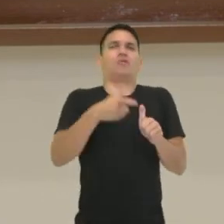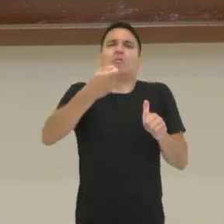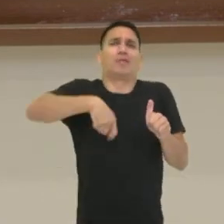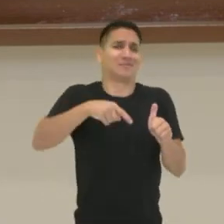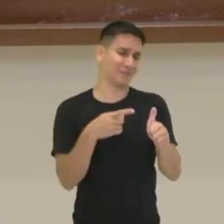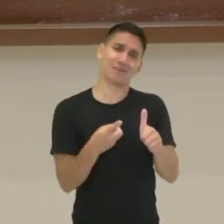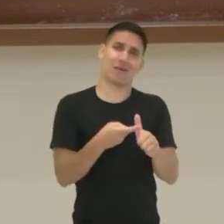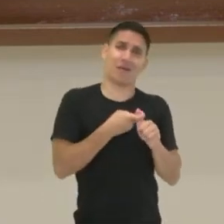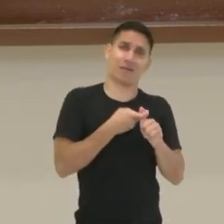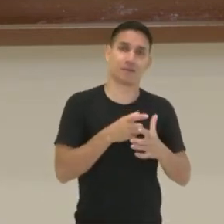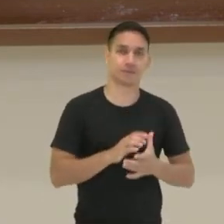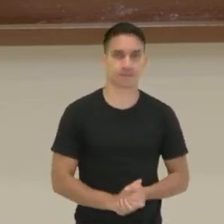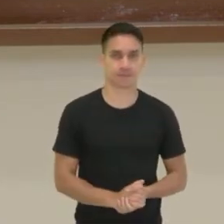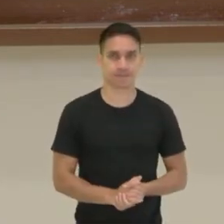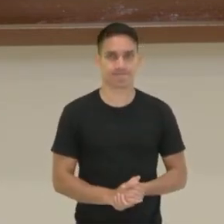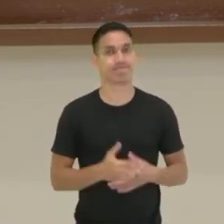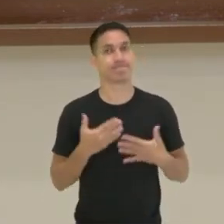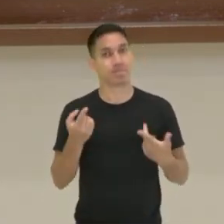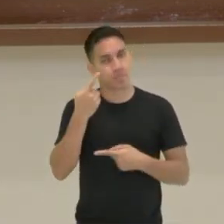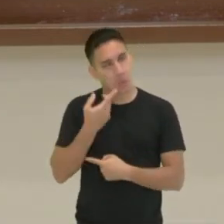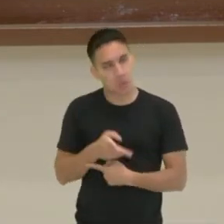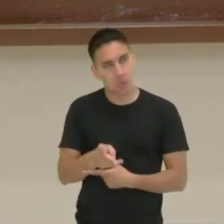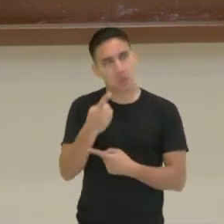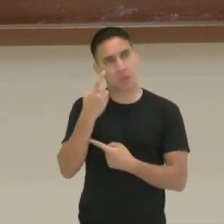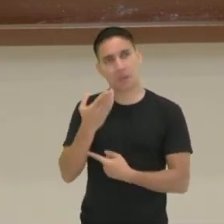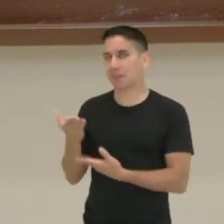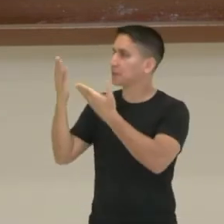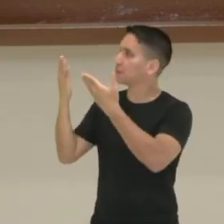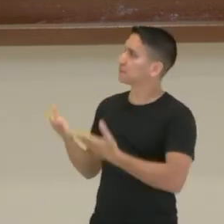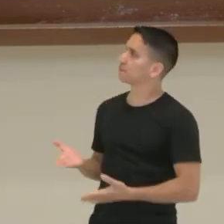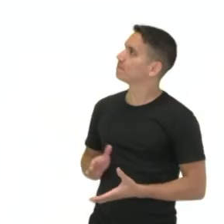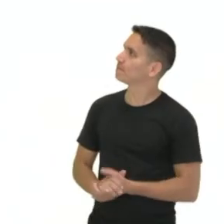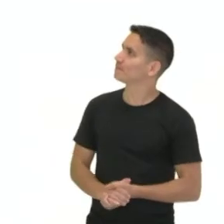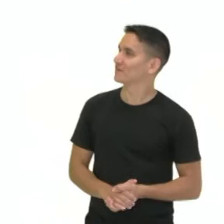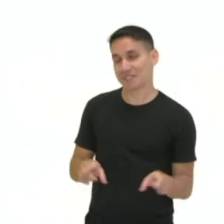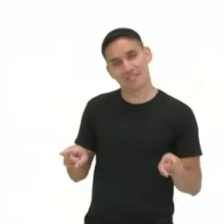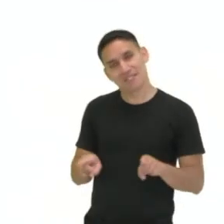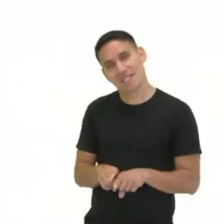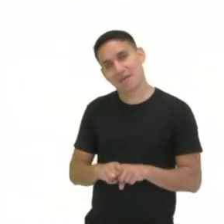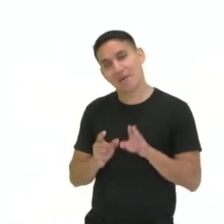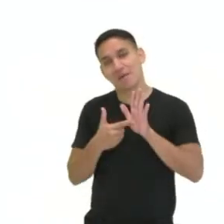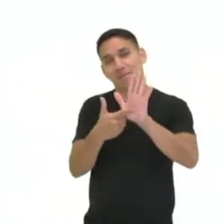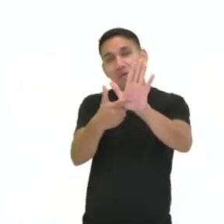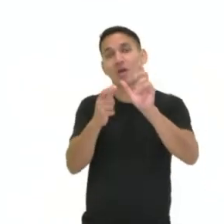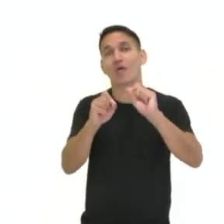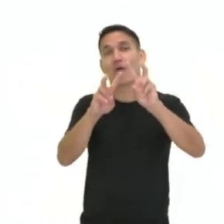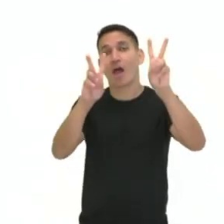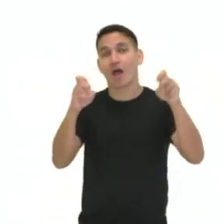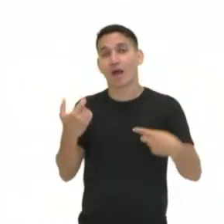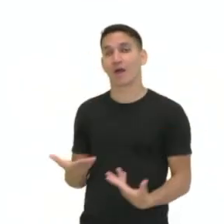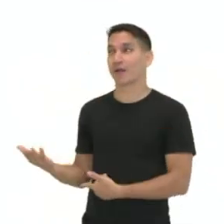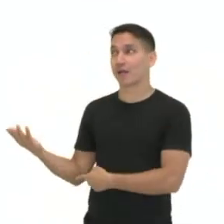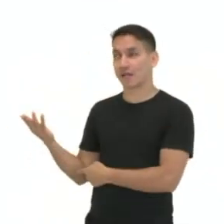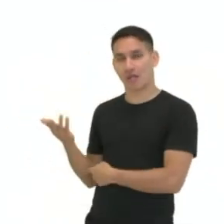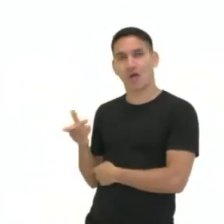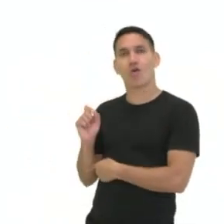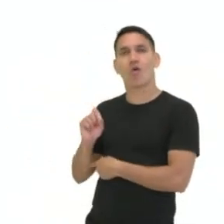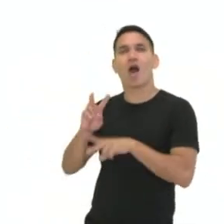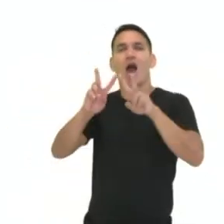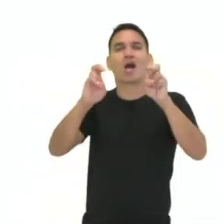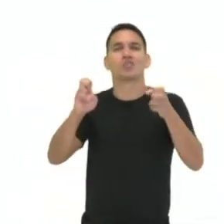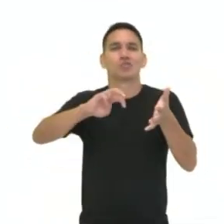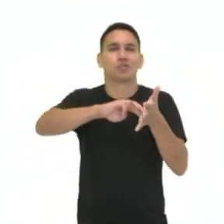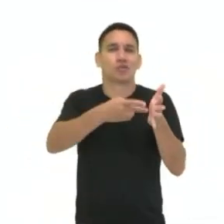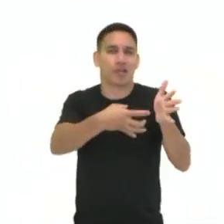necessidade. Então, continuando aqui, né? A gente tem aqui nessa questão da semântica,